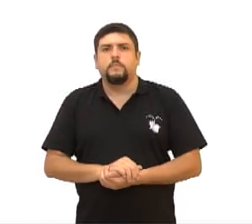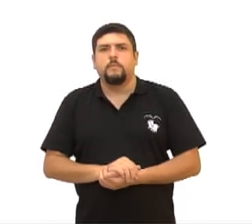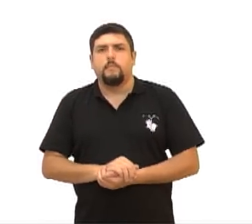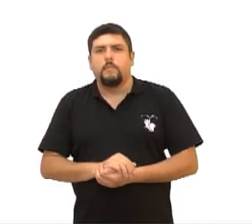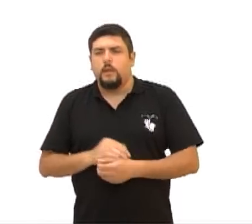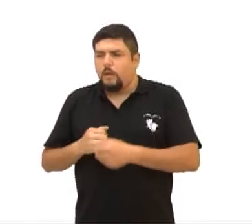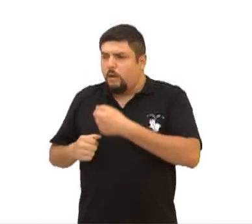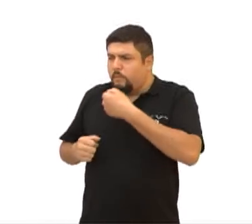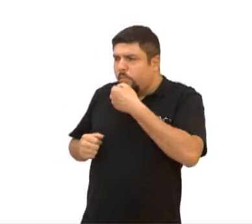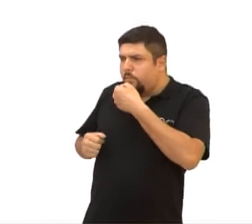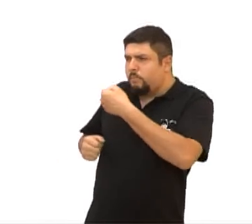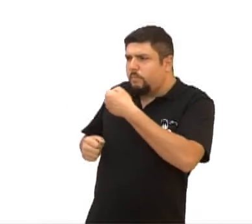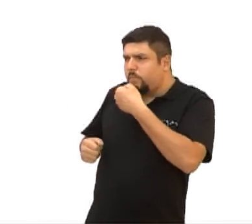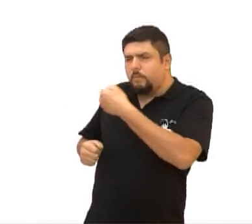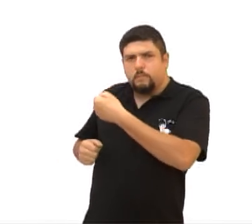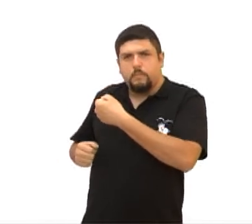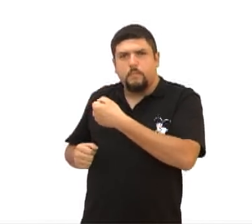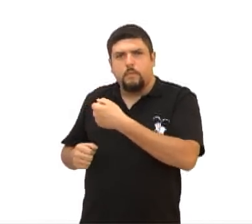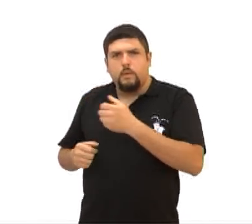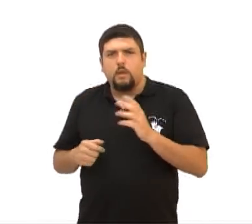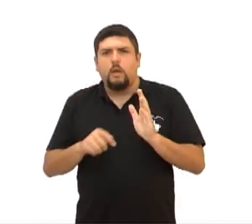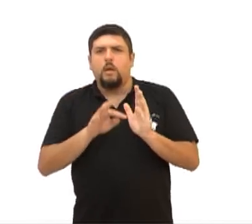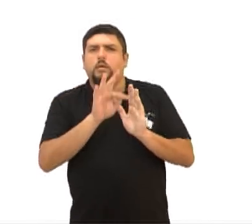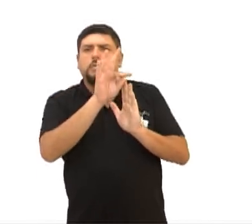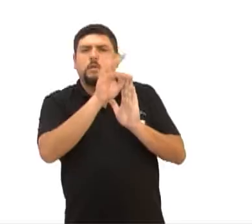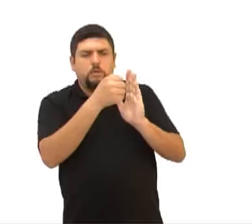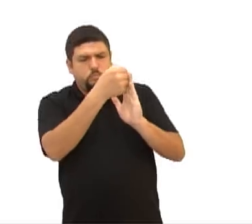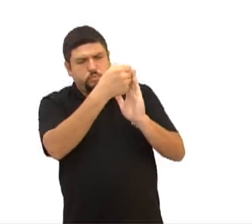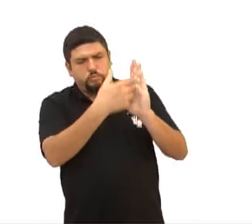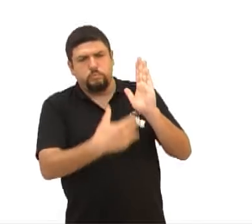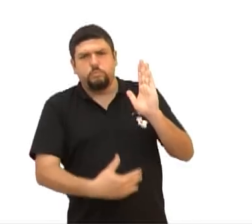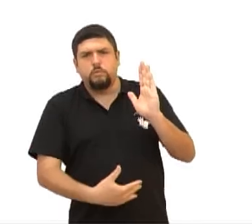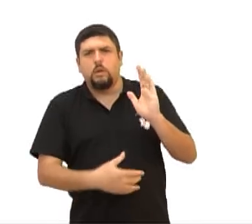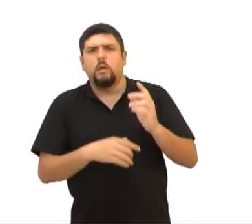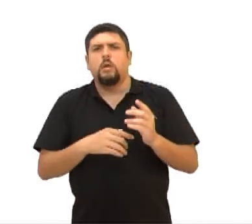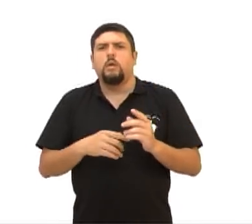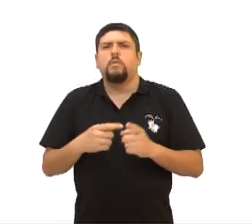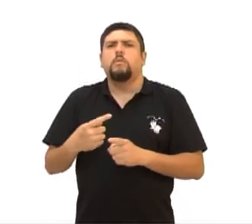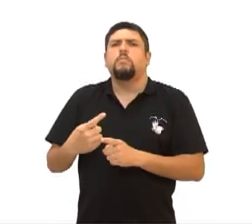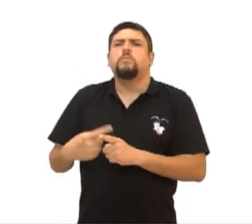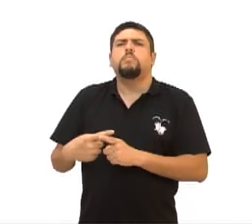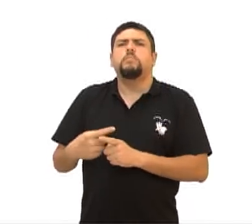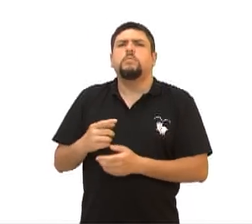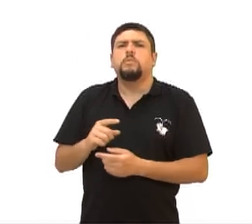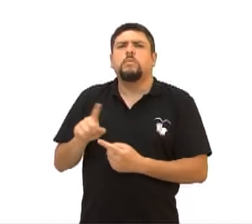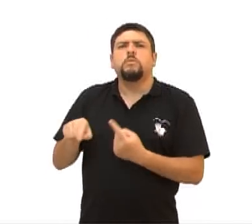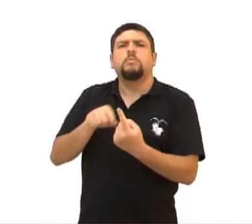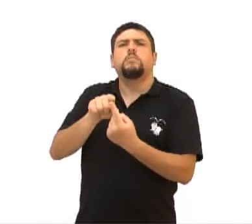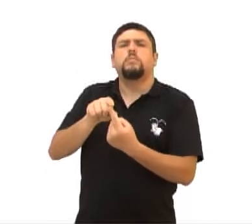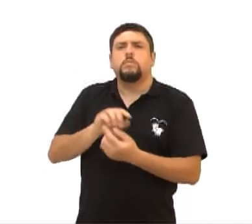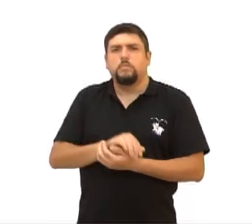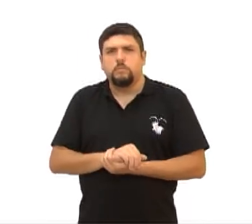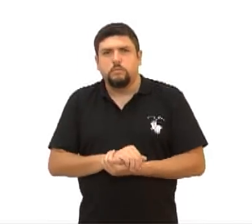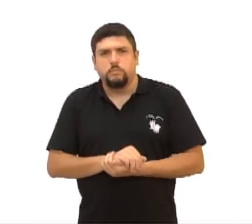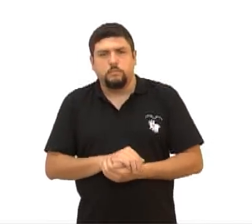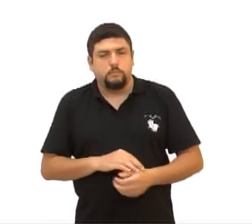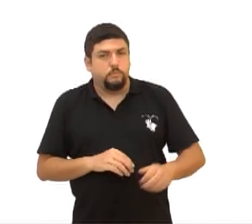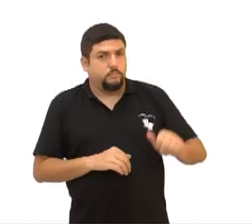entrevista é um texto que tem o intuito de, né? Letra